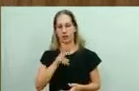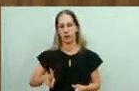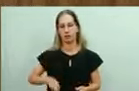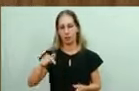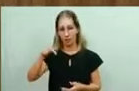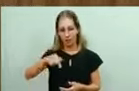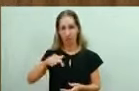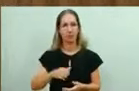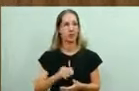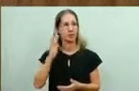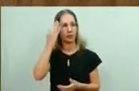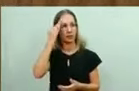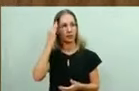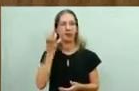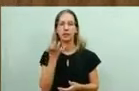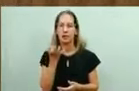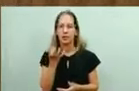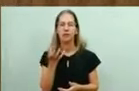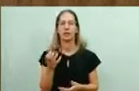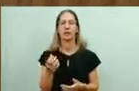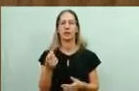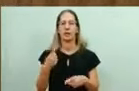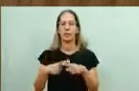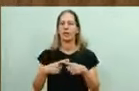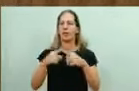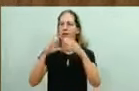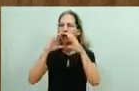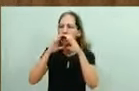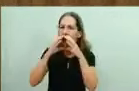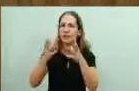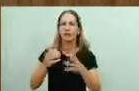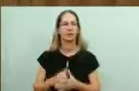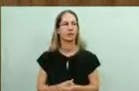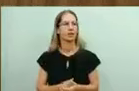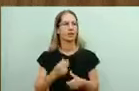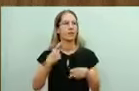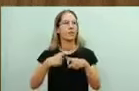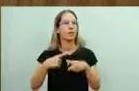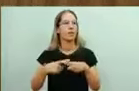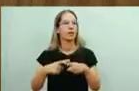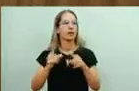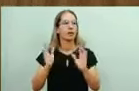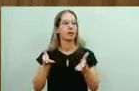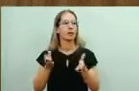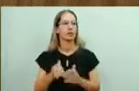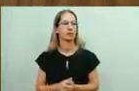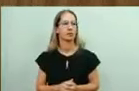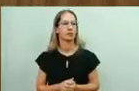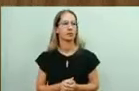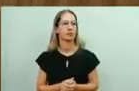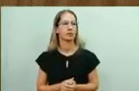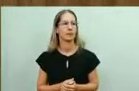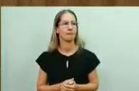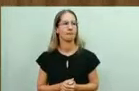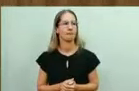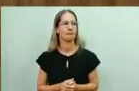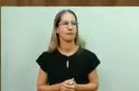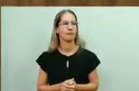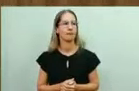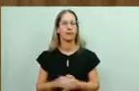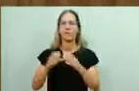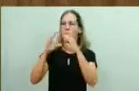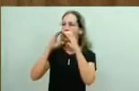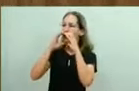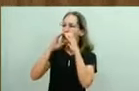aqui entendesse o porquê a gente grita. O porquê que agora a gente vaia